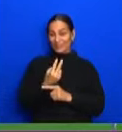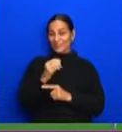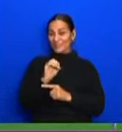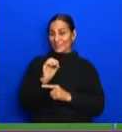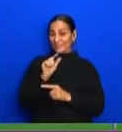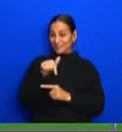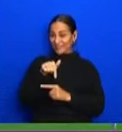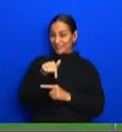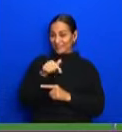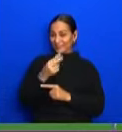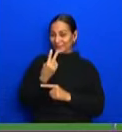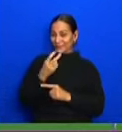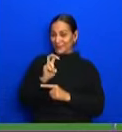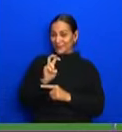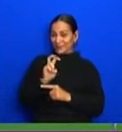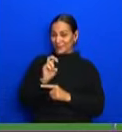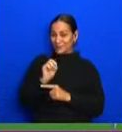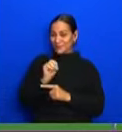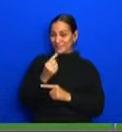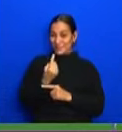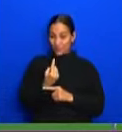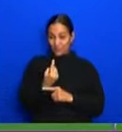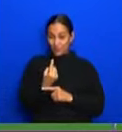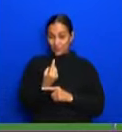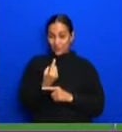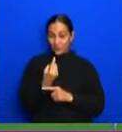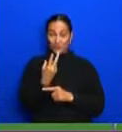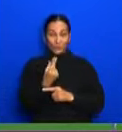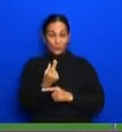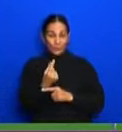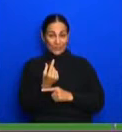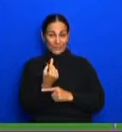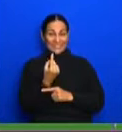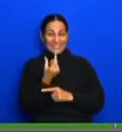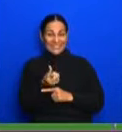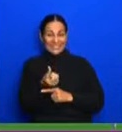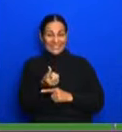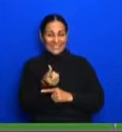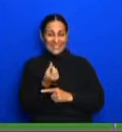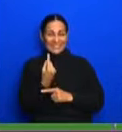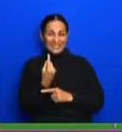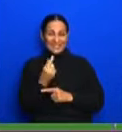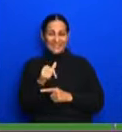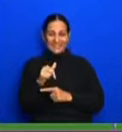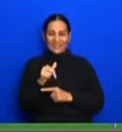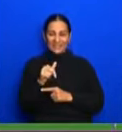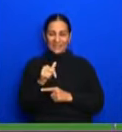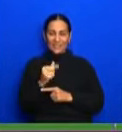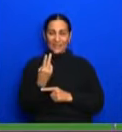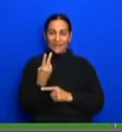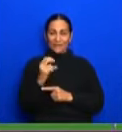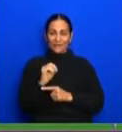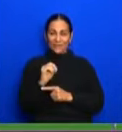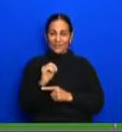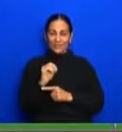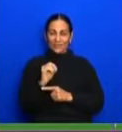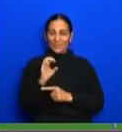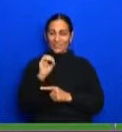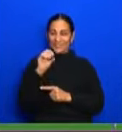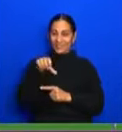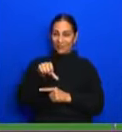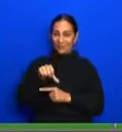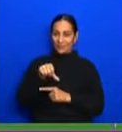02, 07, 25, 01, 12, 16, 17,